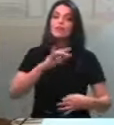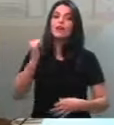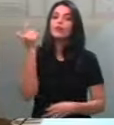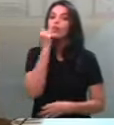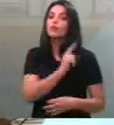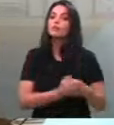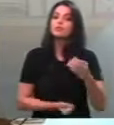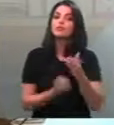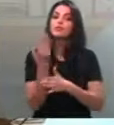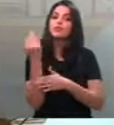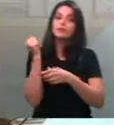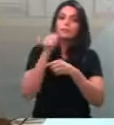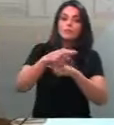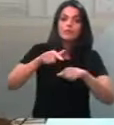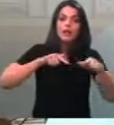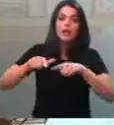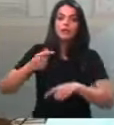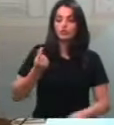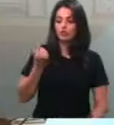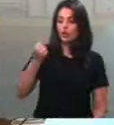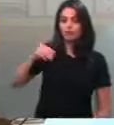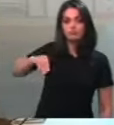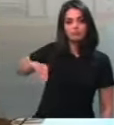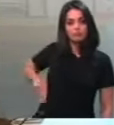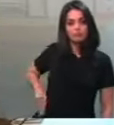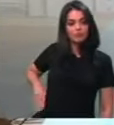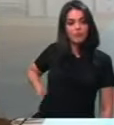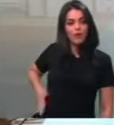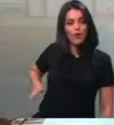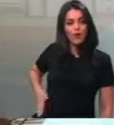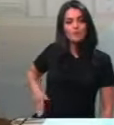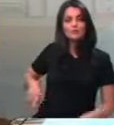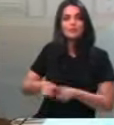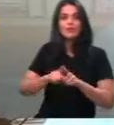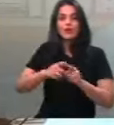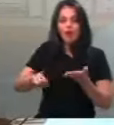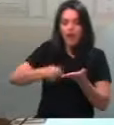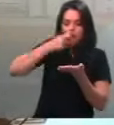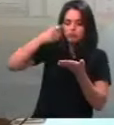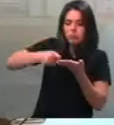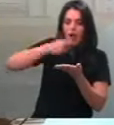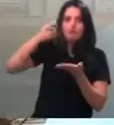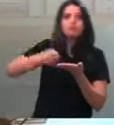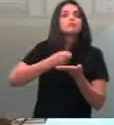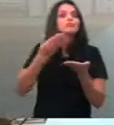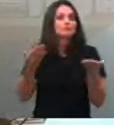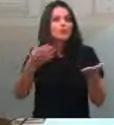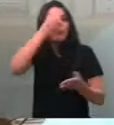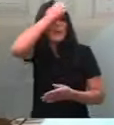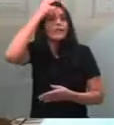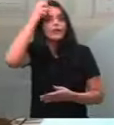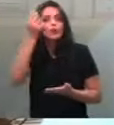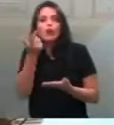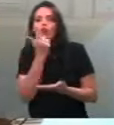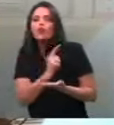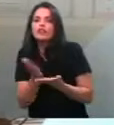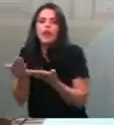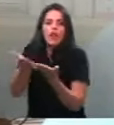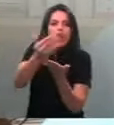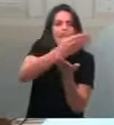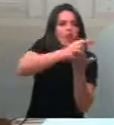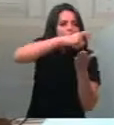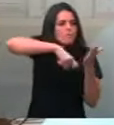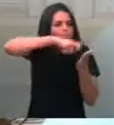emprego, dinheiro no bolso, comida no prato, prefeituras tendo maior arrecadação, economia